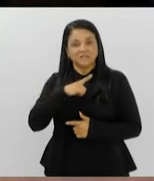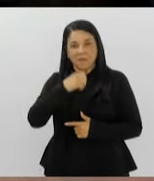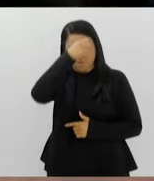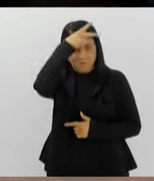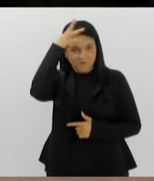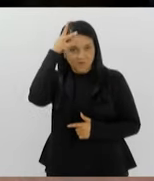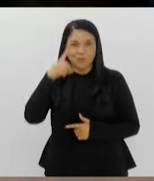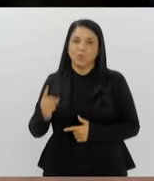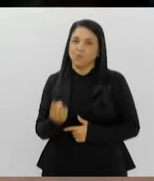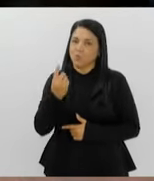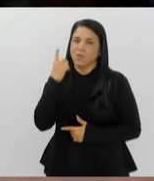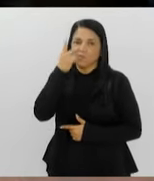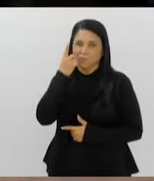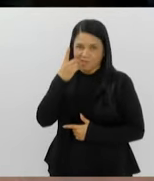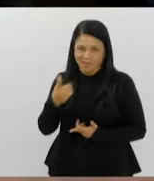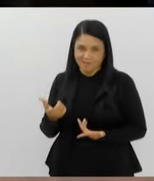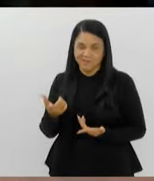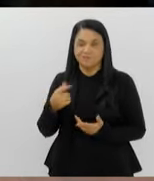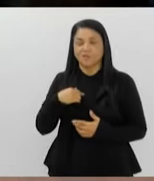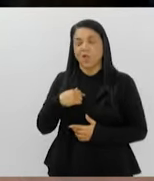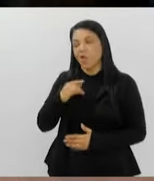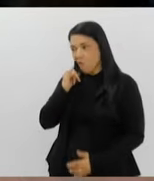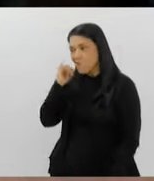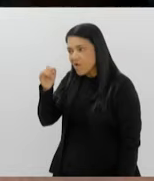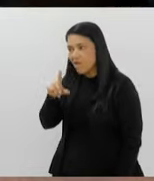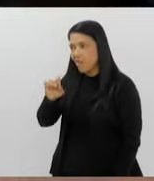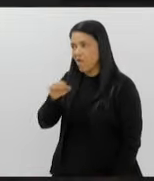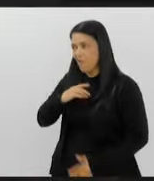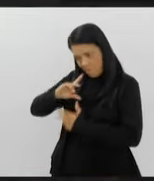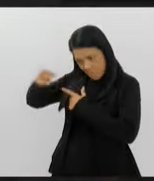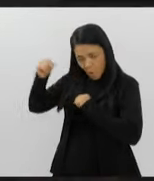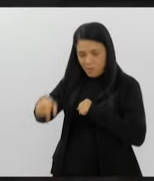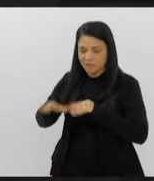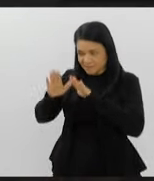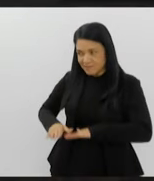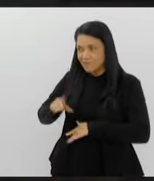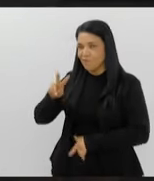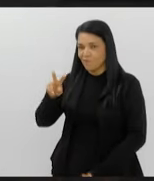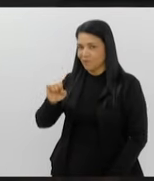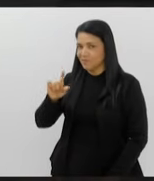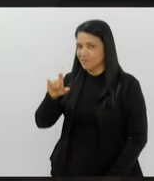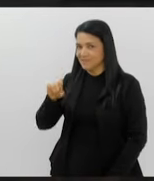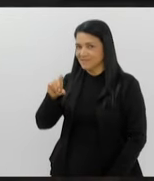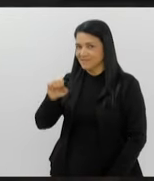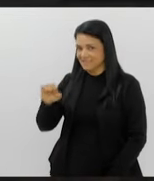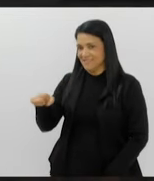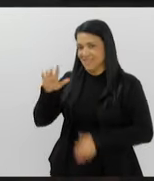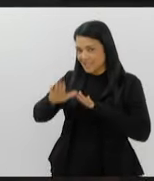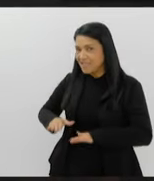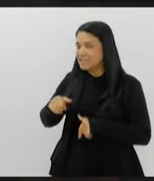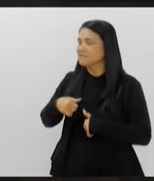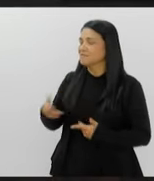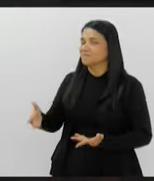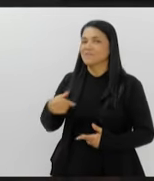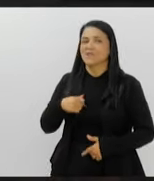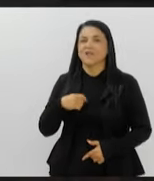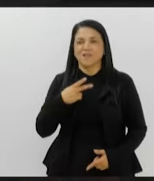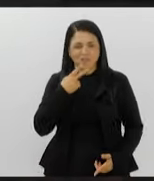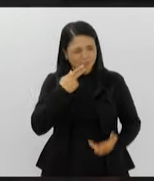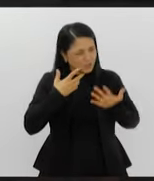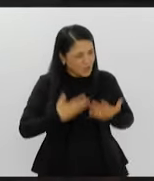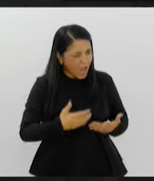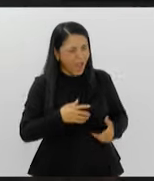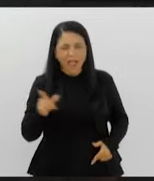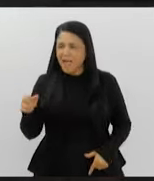eu confesso, Tia Ju, que eu falei para Léo ontem, vai embora, seu chato, com Deus, deixa o Valdeci aqui. Falei que ganhou. Vossa Excelência sempre falava muito isso. Chato.